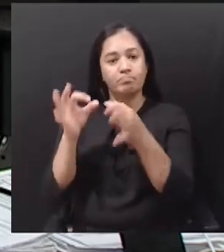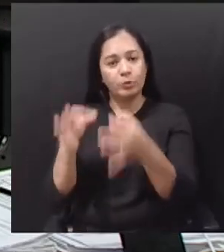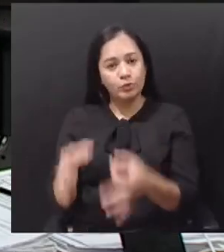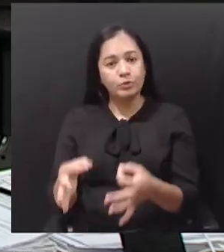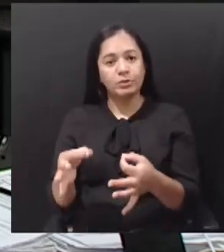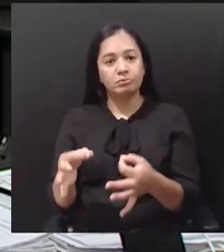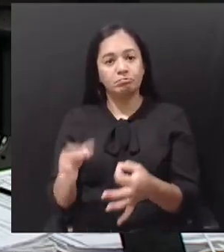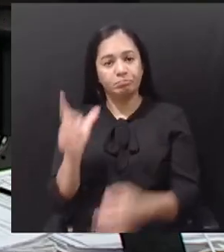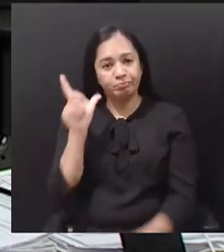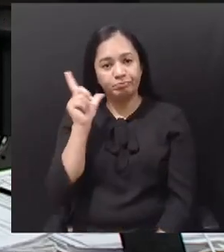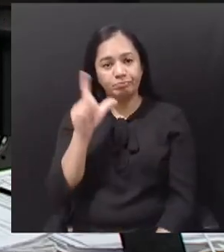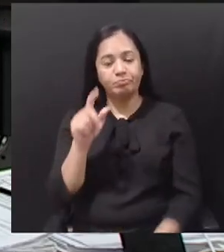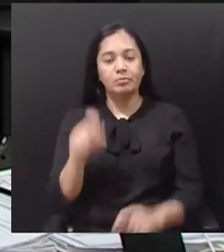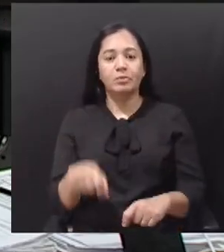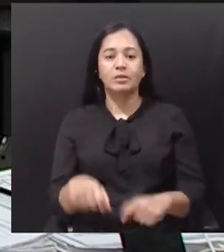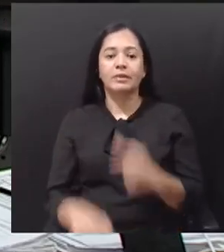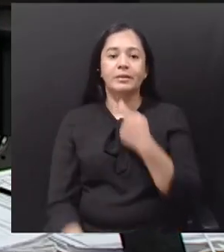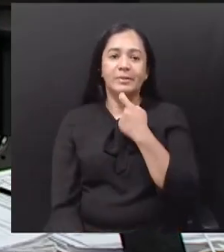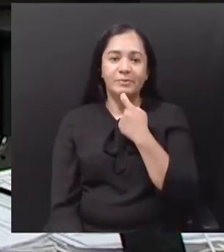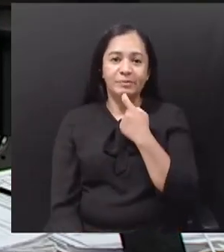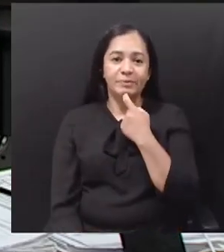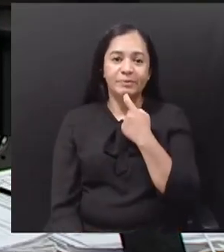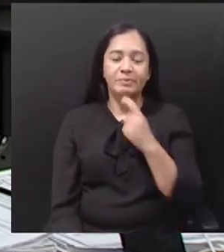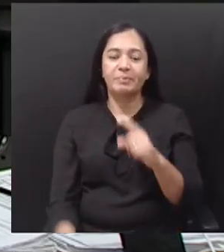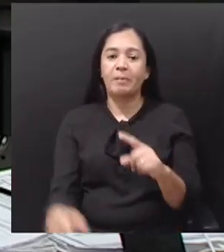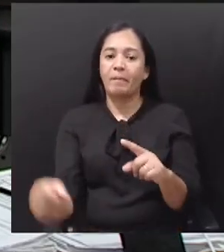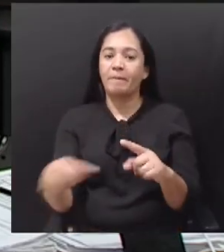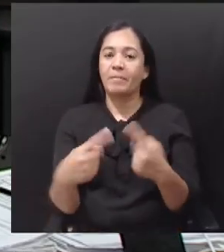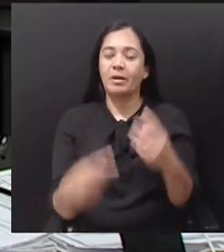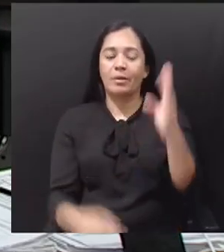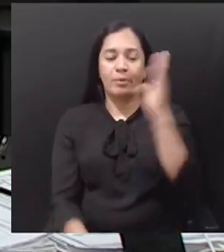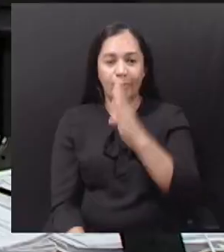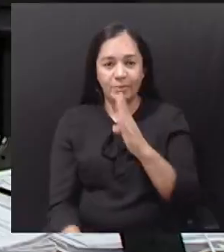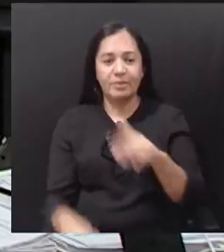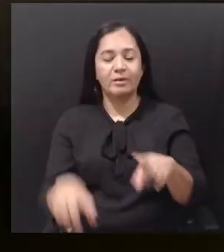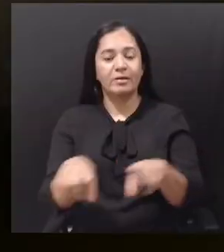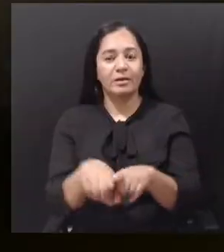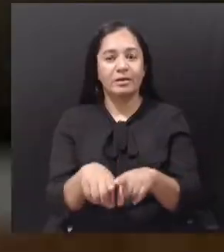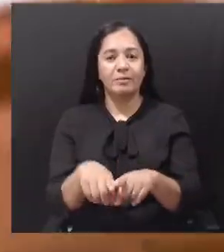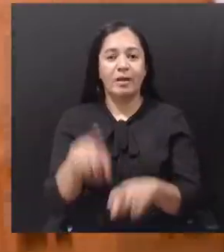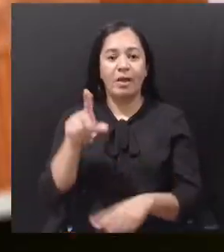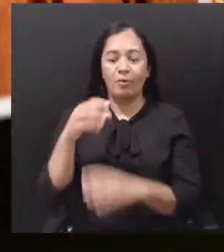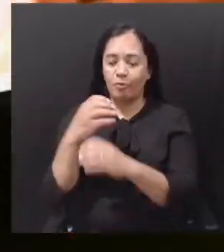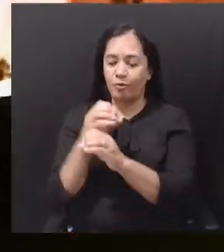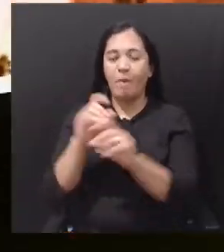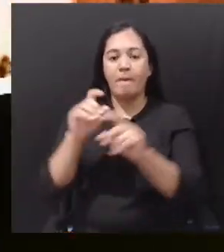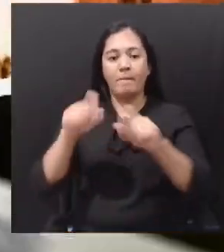Campinas, mas assim para o Brasil também é um laboratório que deu certo.